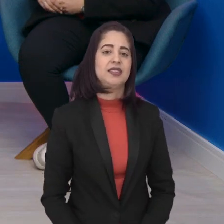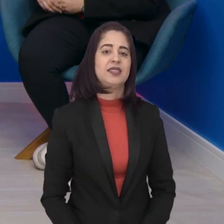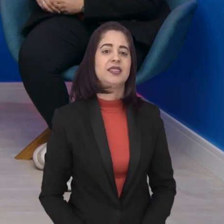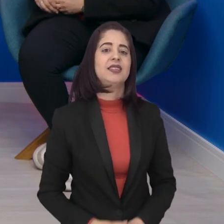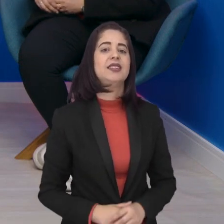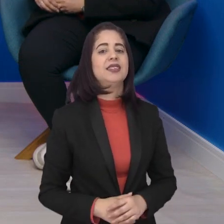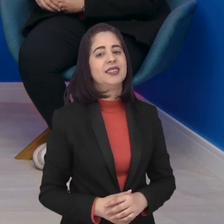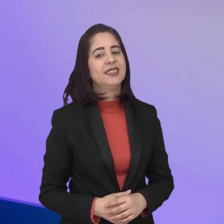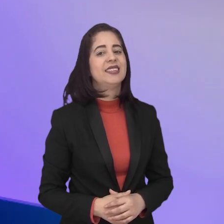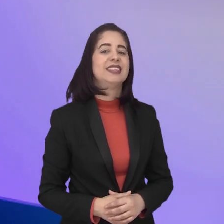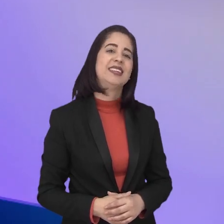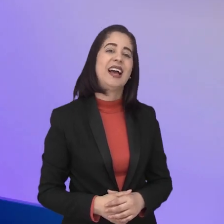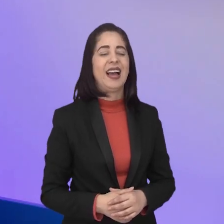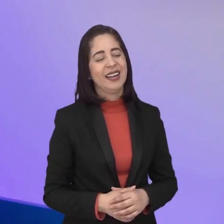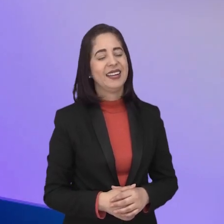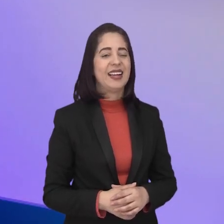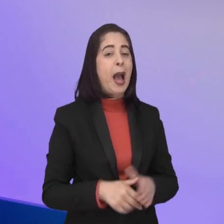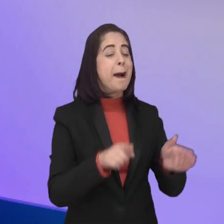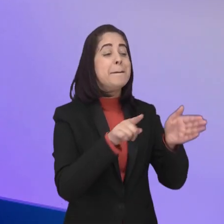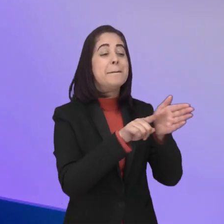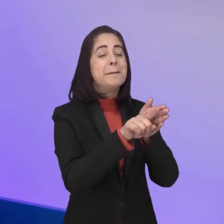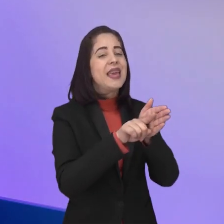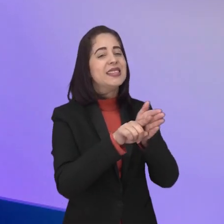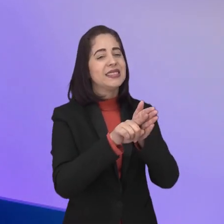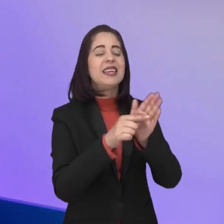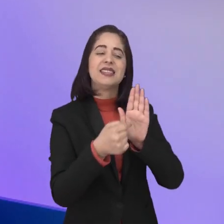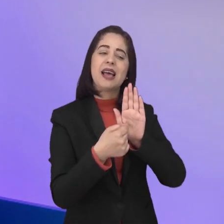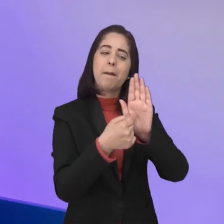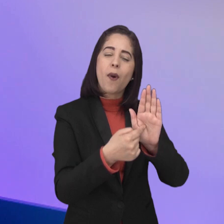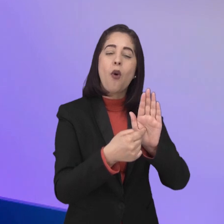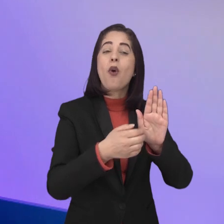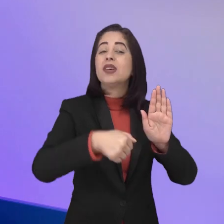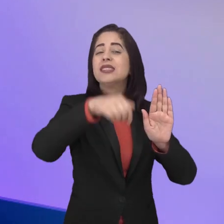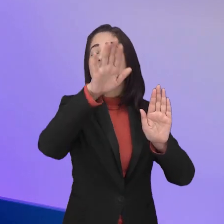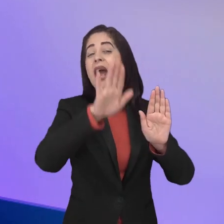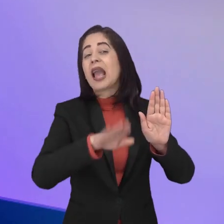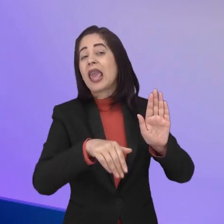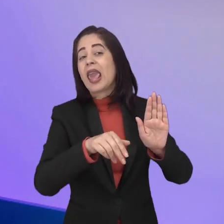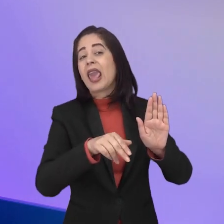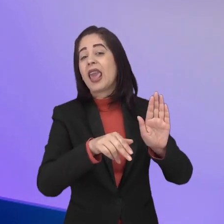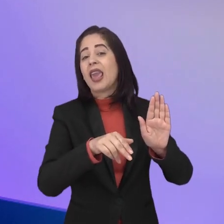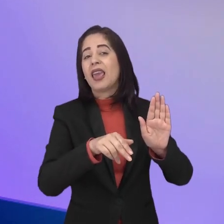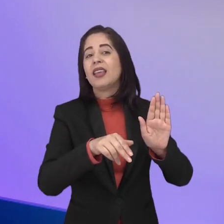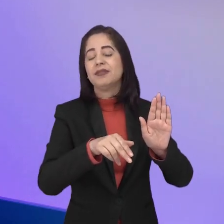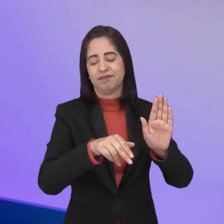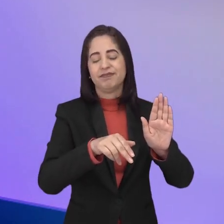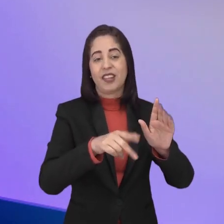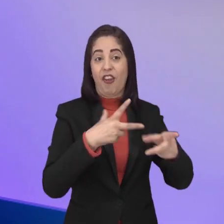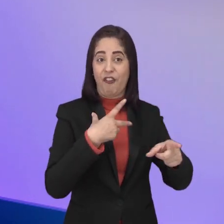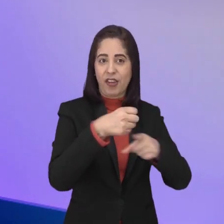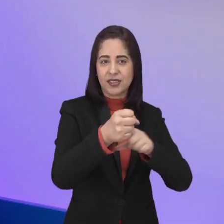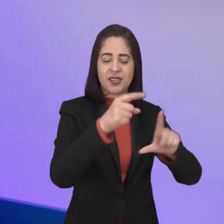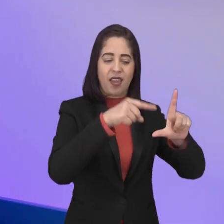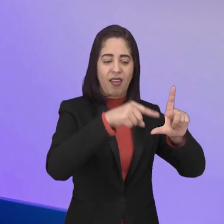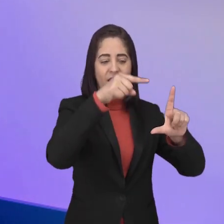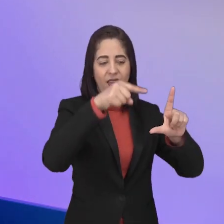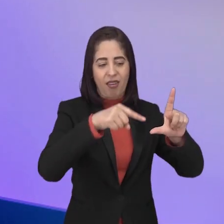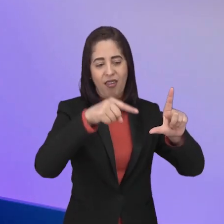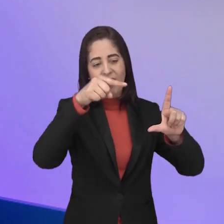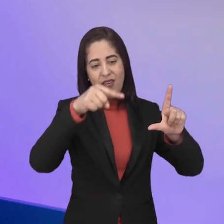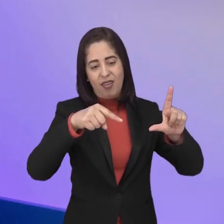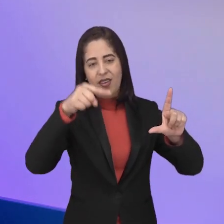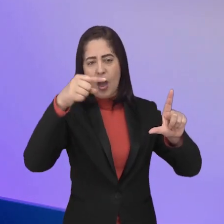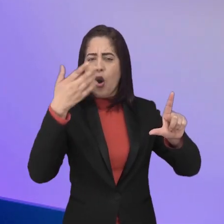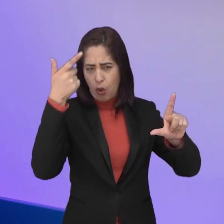Geralmente quem prevê resultado de eleição é a pesquisa eleitoral, né? Tem a metodologias estatísticas que, feito de uma forma séria, ela consegue